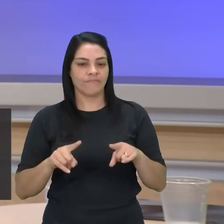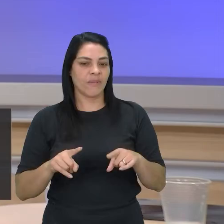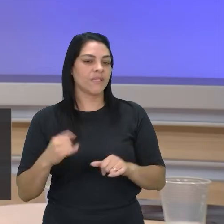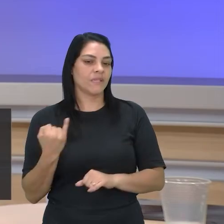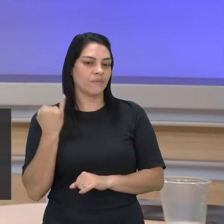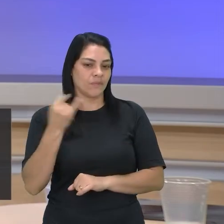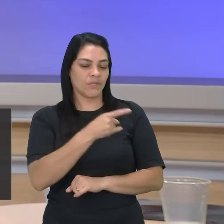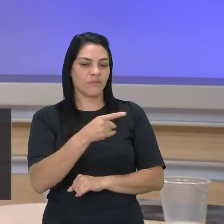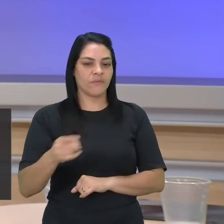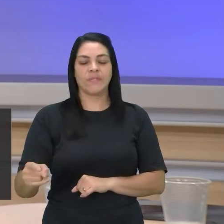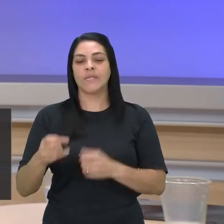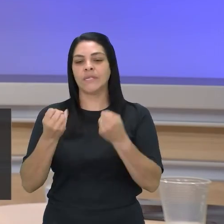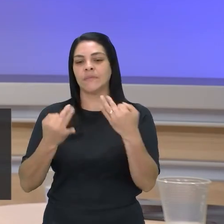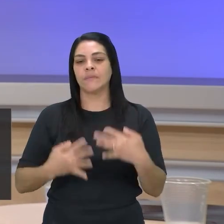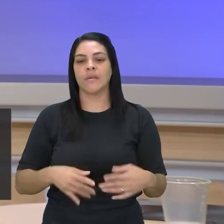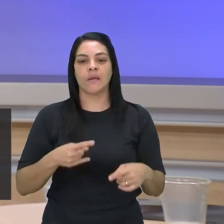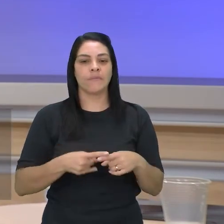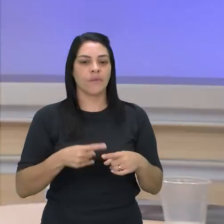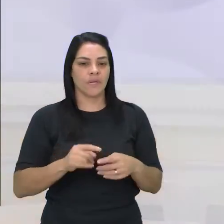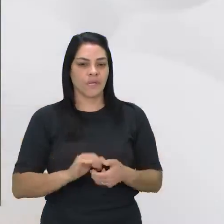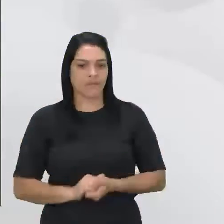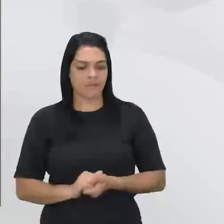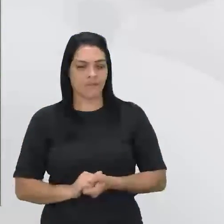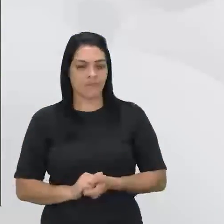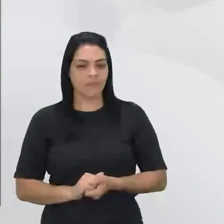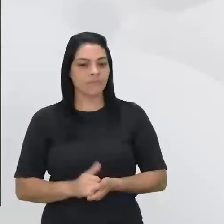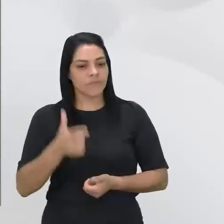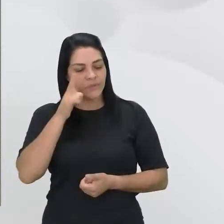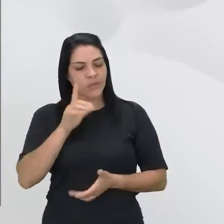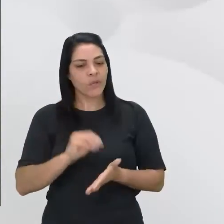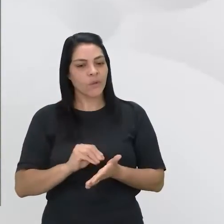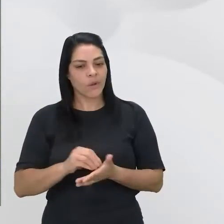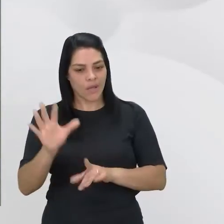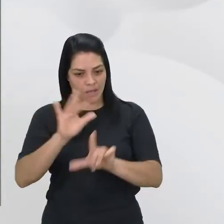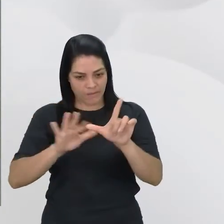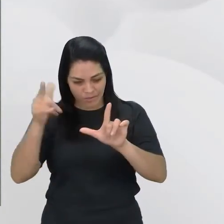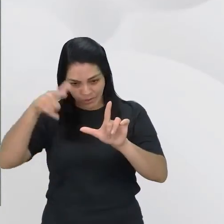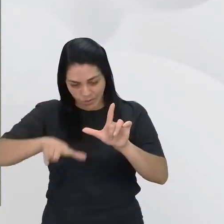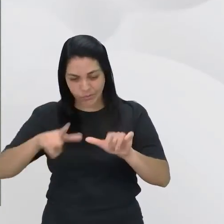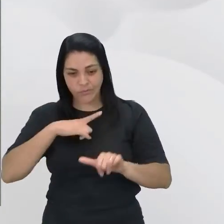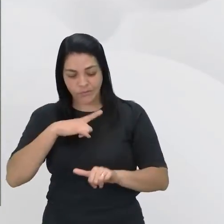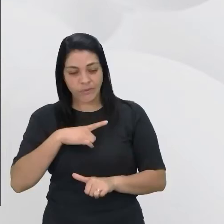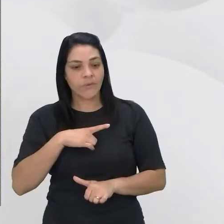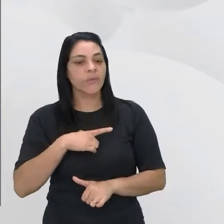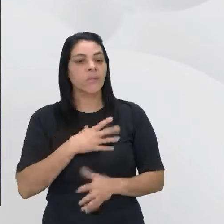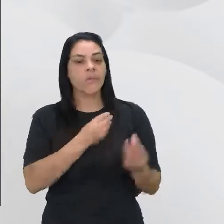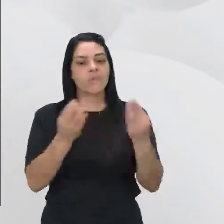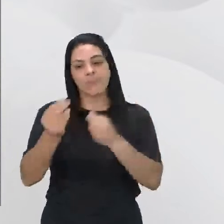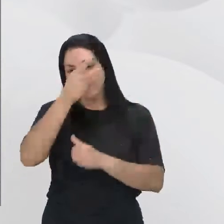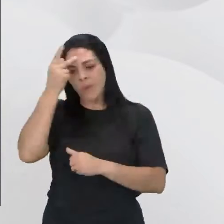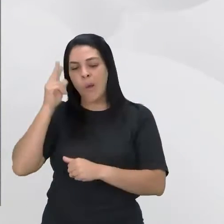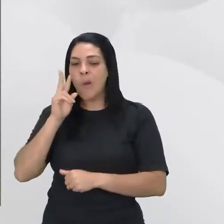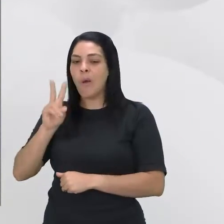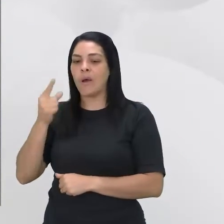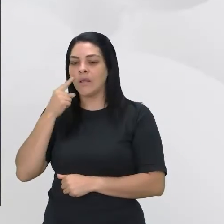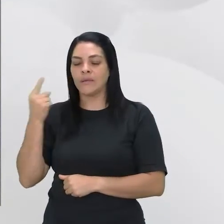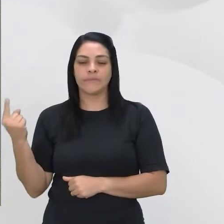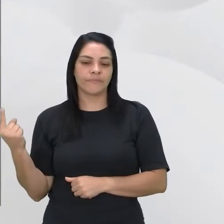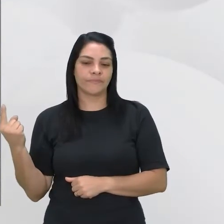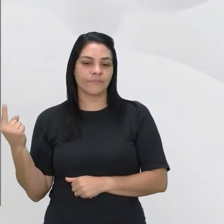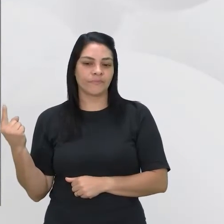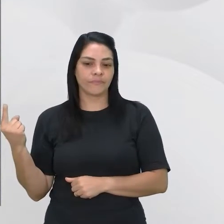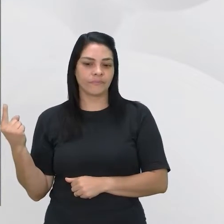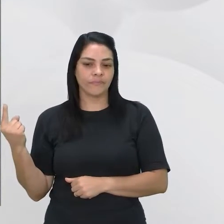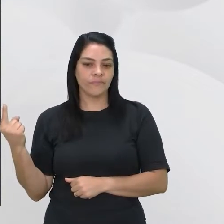você falar isso, Terezinha, porque você pode pôr essa imagem novamente? Tem muita gente que quando olha essa